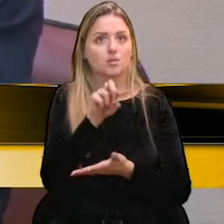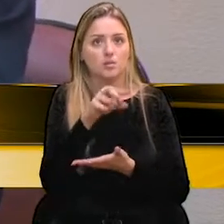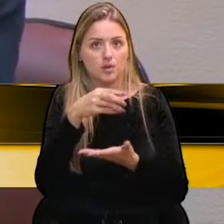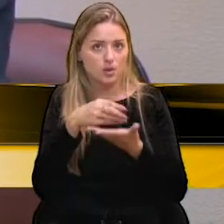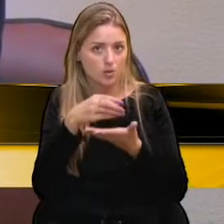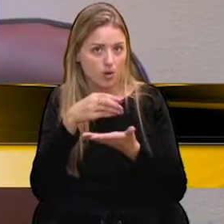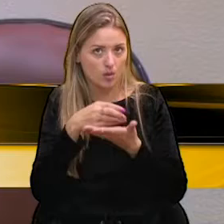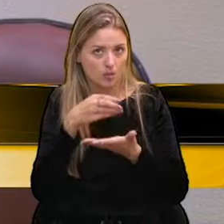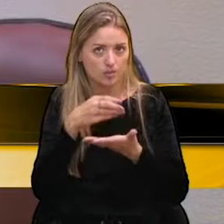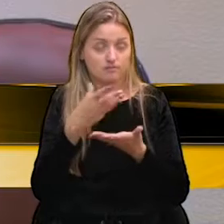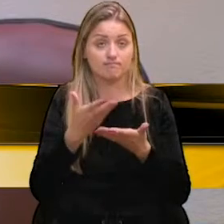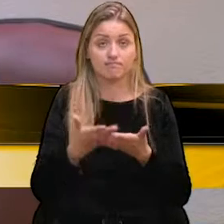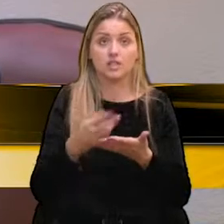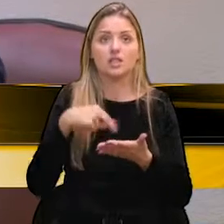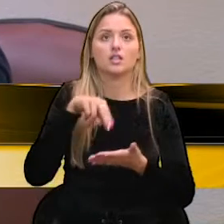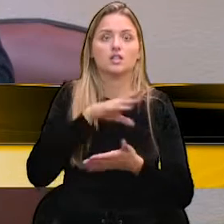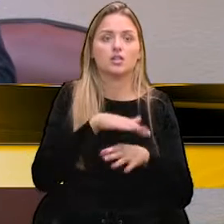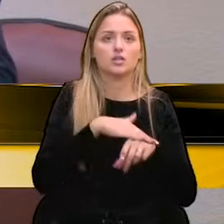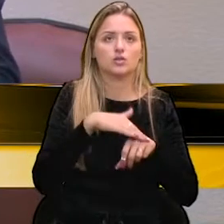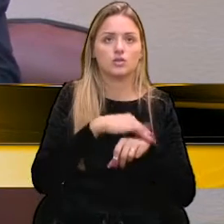copos. Nós conversamos com